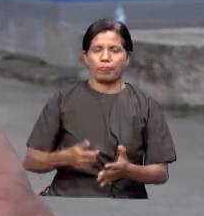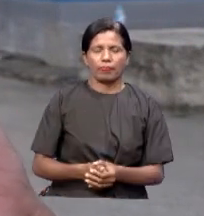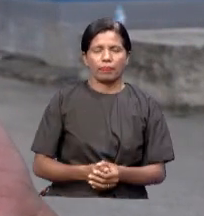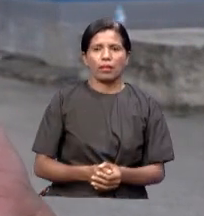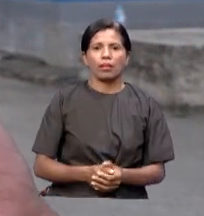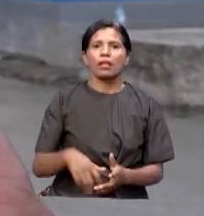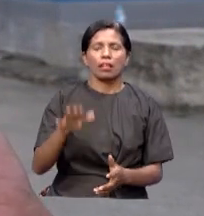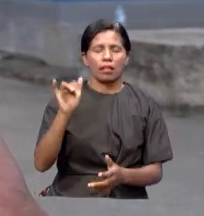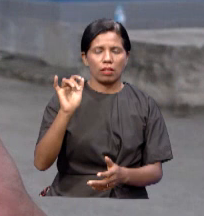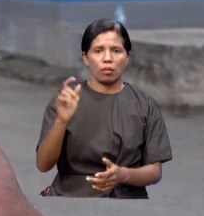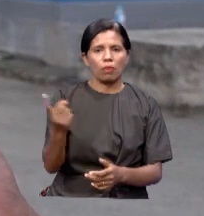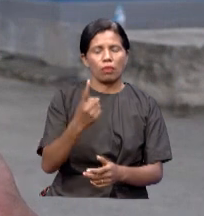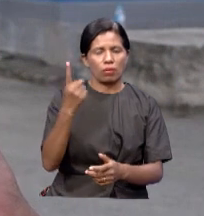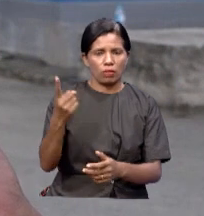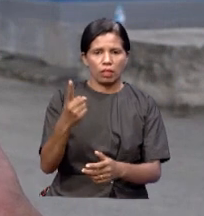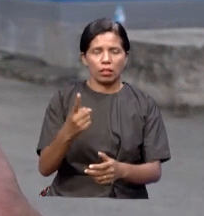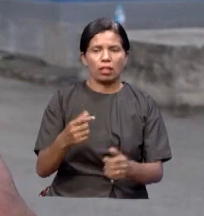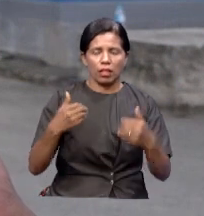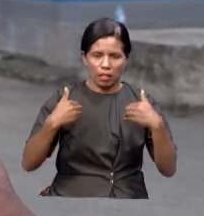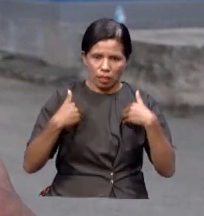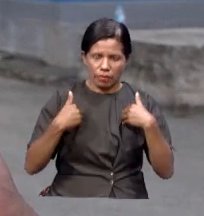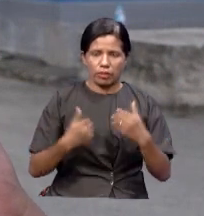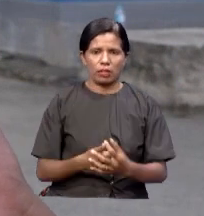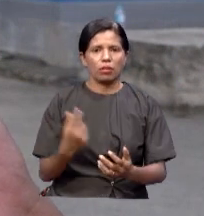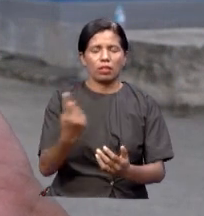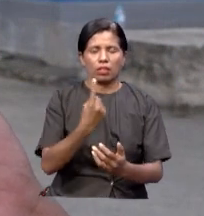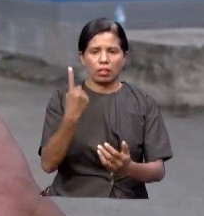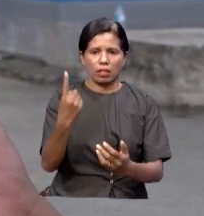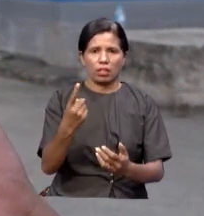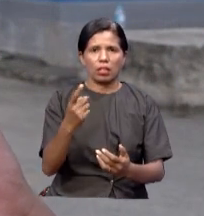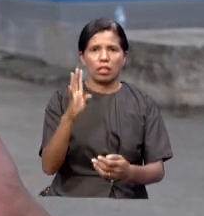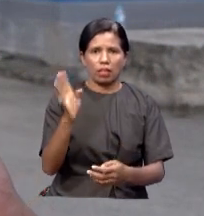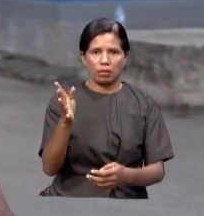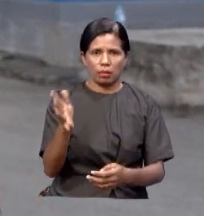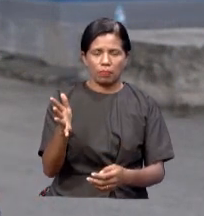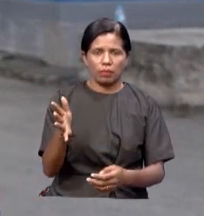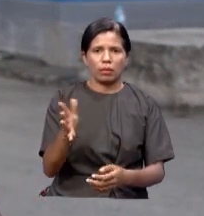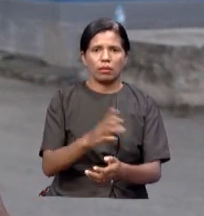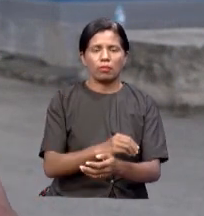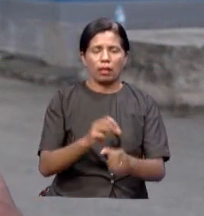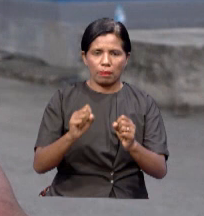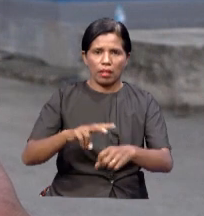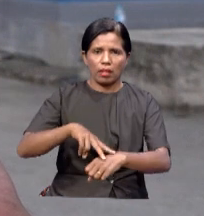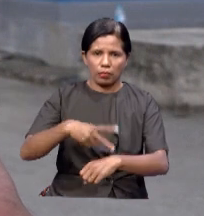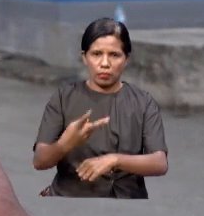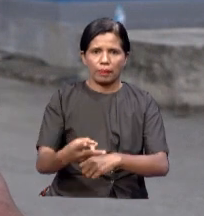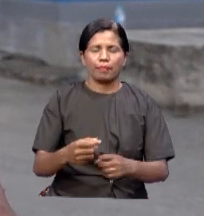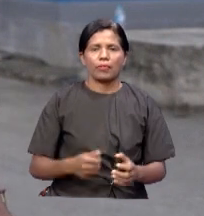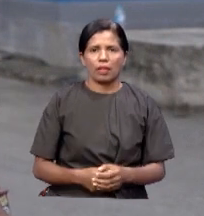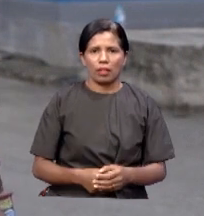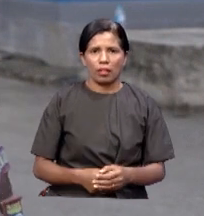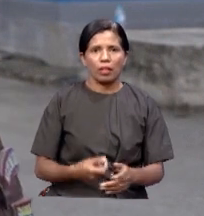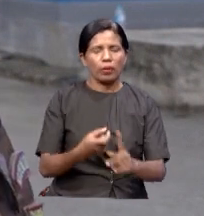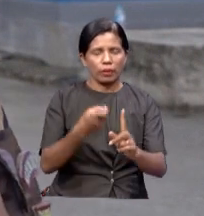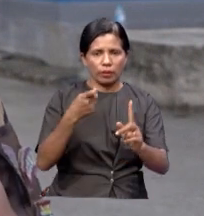heladet centímetro, bel den kata heladet be 50 centímetro, bel mono. Mas graças a Deus, tam si